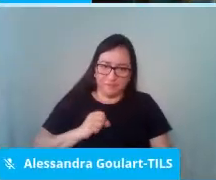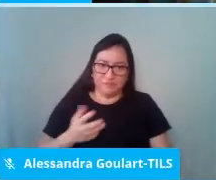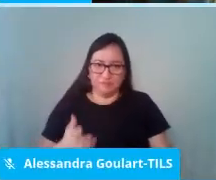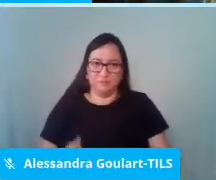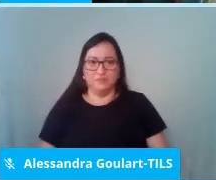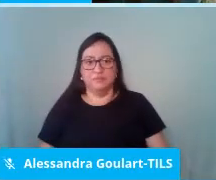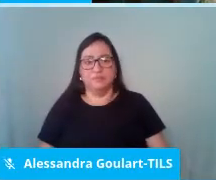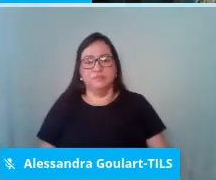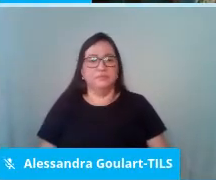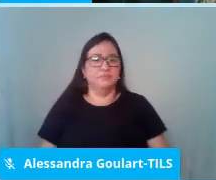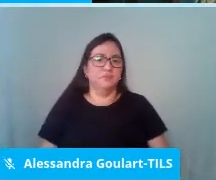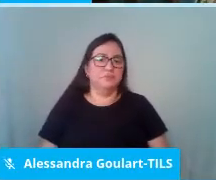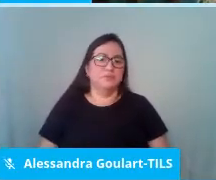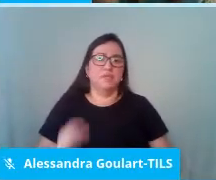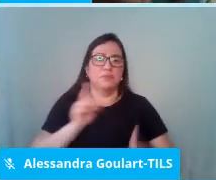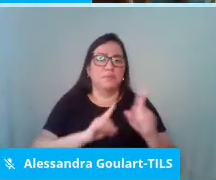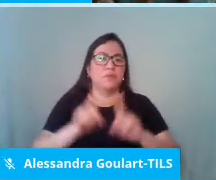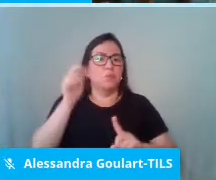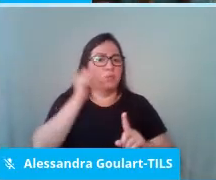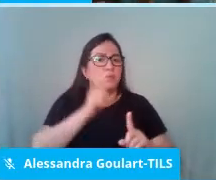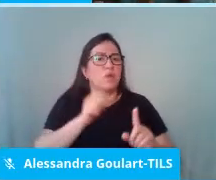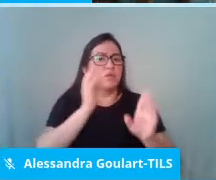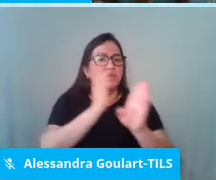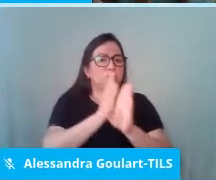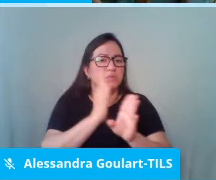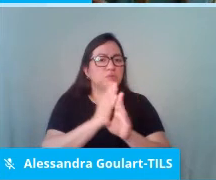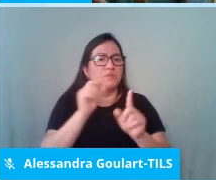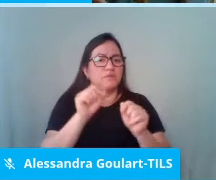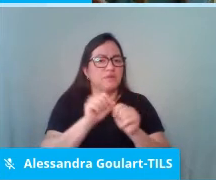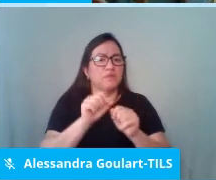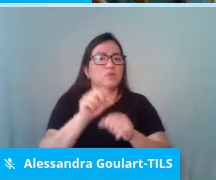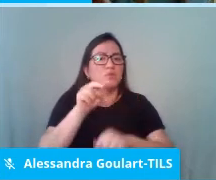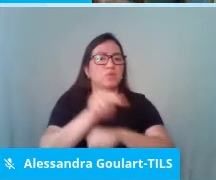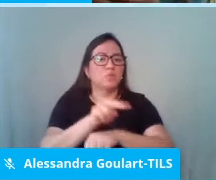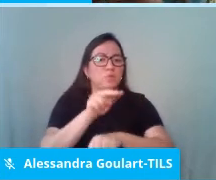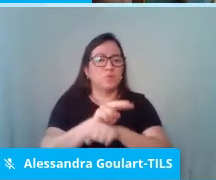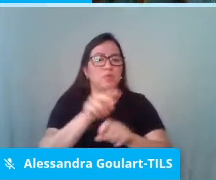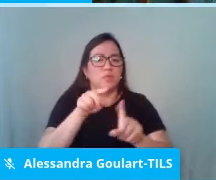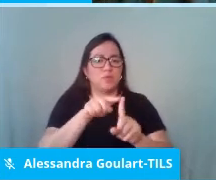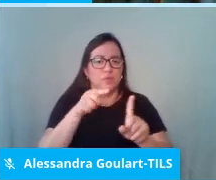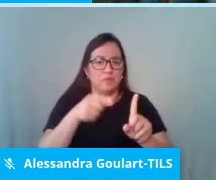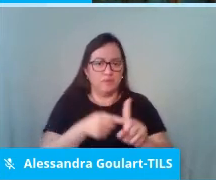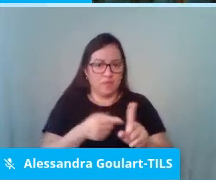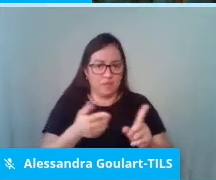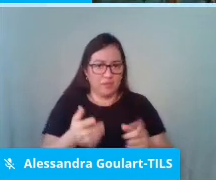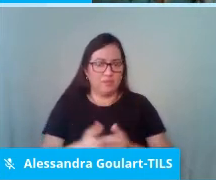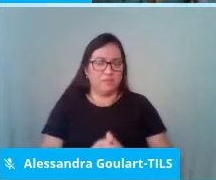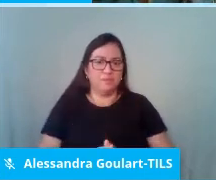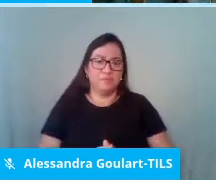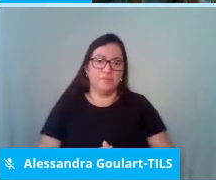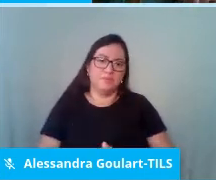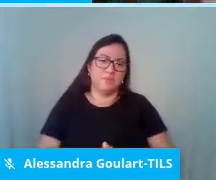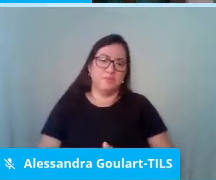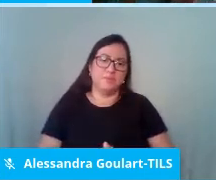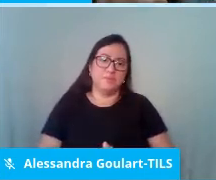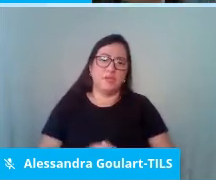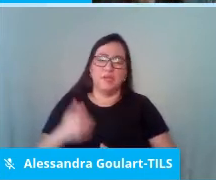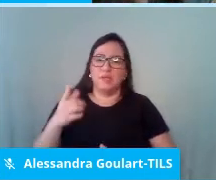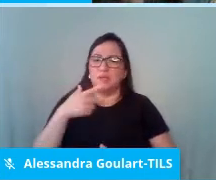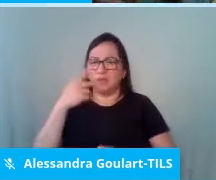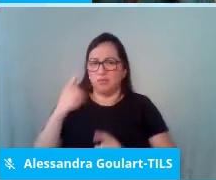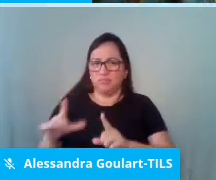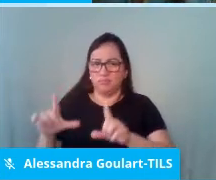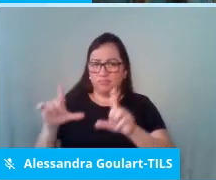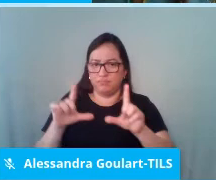Aí a gente fica pensando assim, mas como então, né? E o Mário colocou ali o slide, eu acho